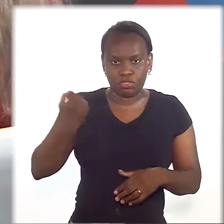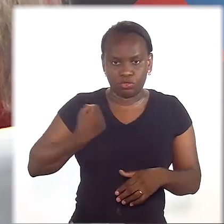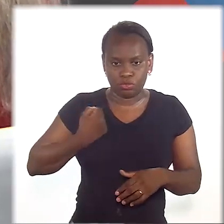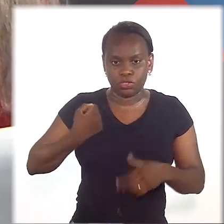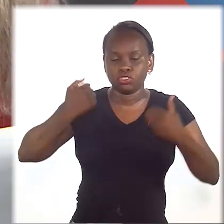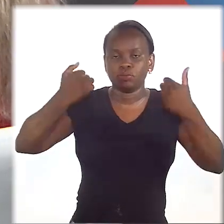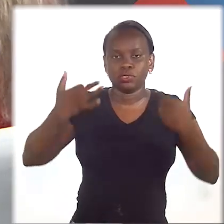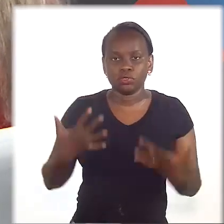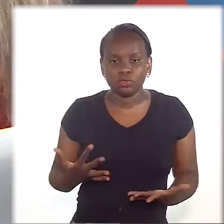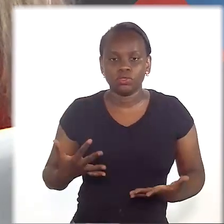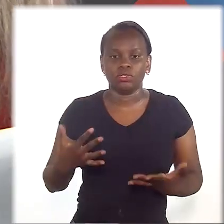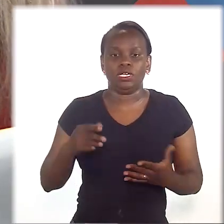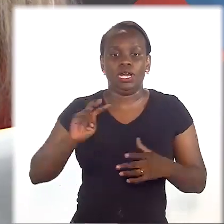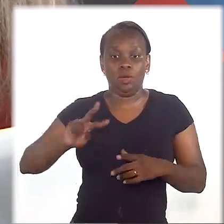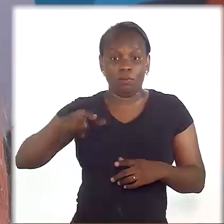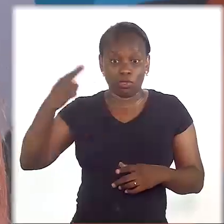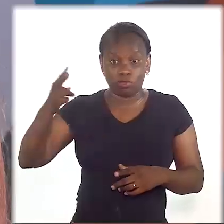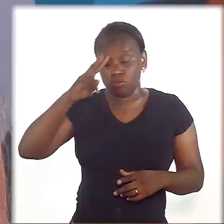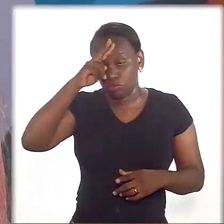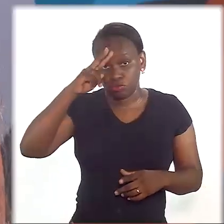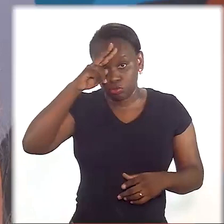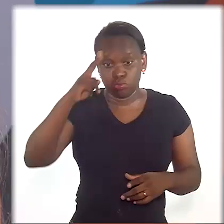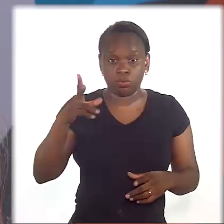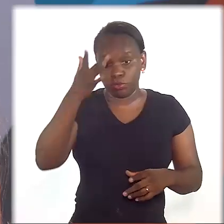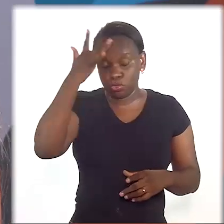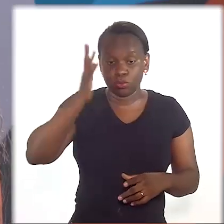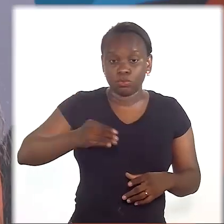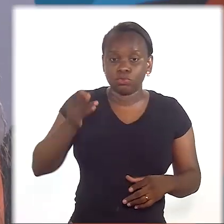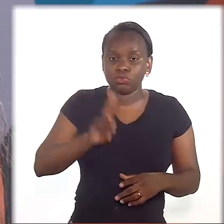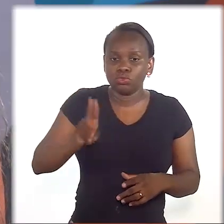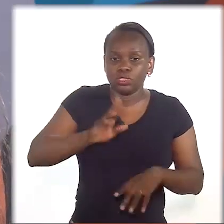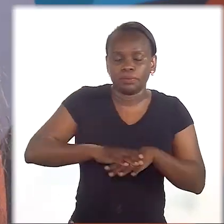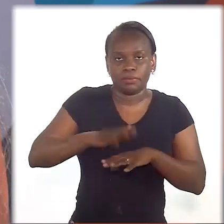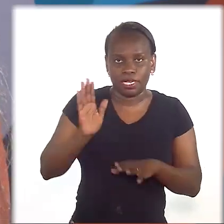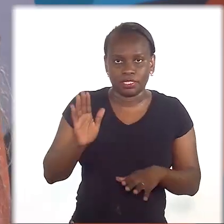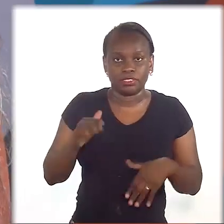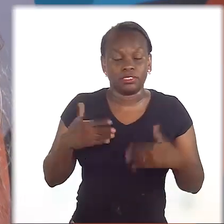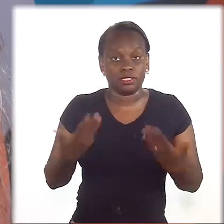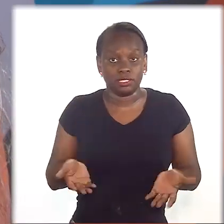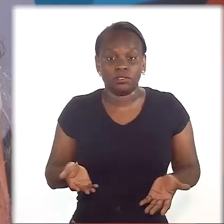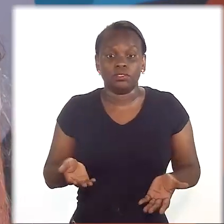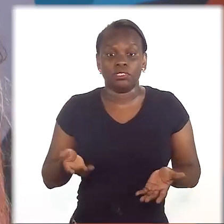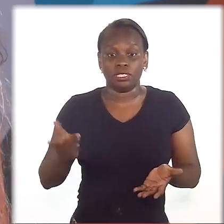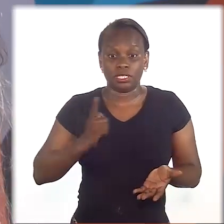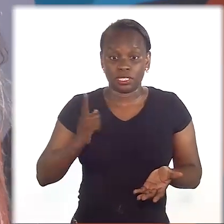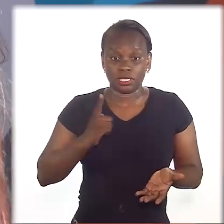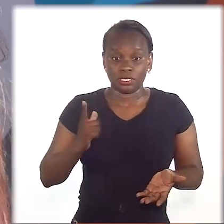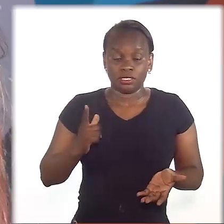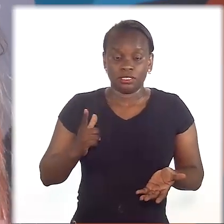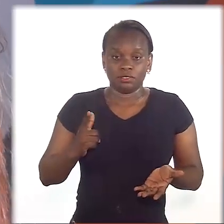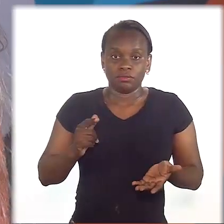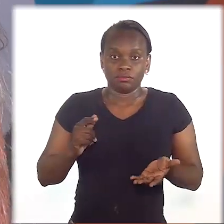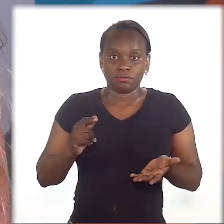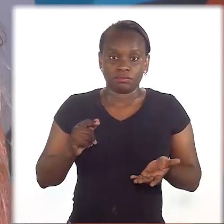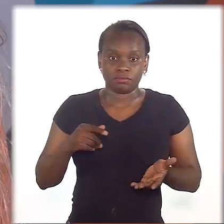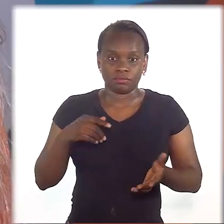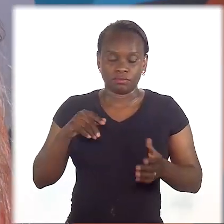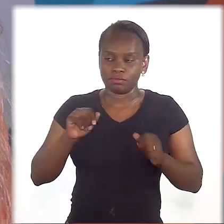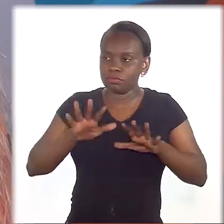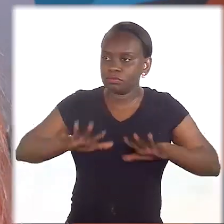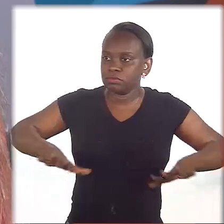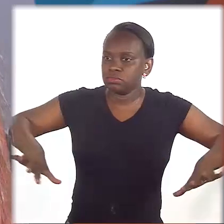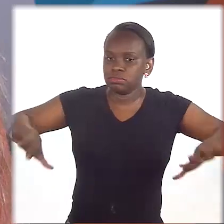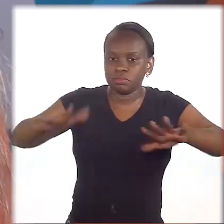traz números dizendo que houve um aumento considerável do consumo dela. Tendo em vista que existe